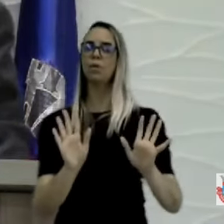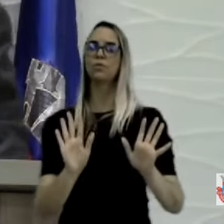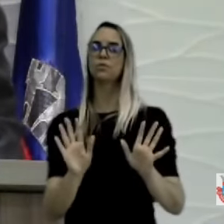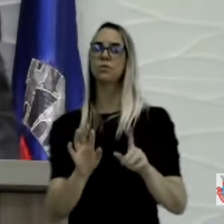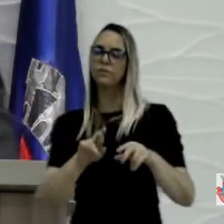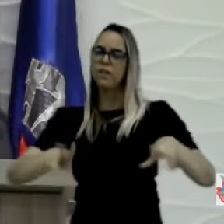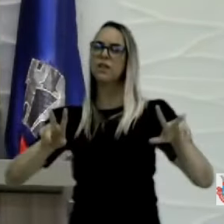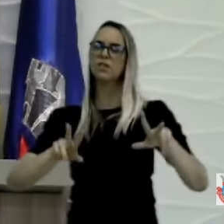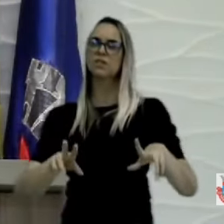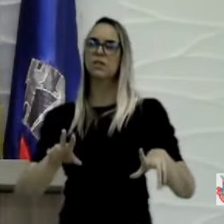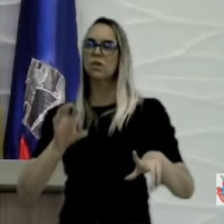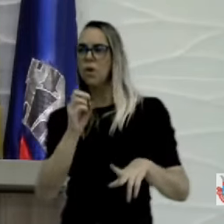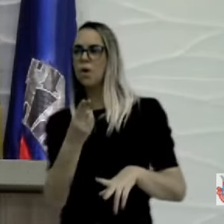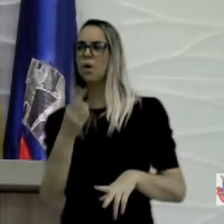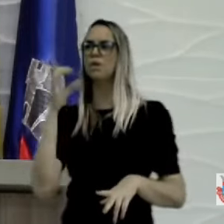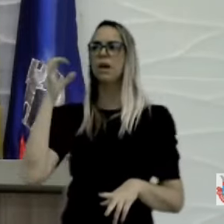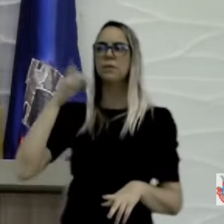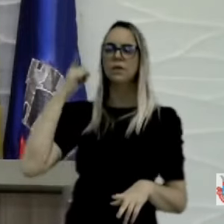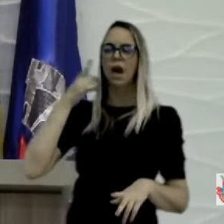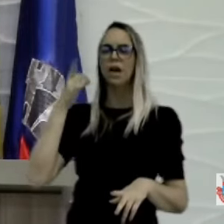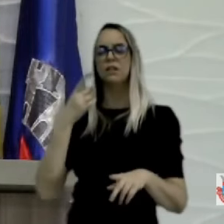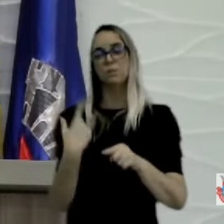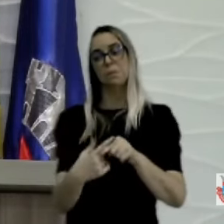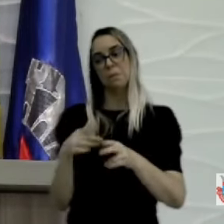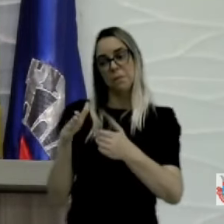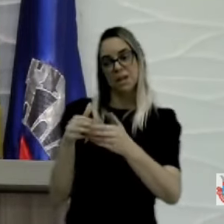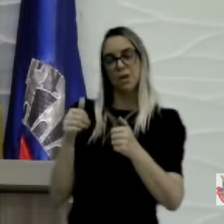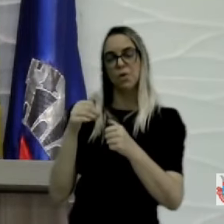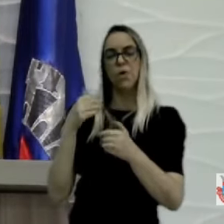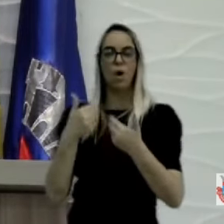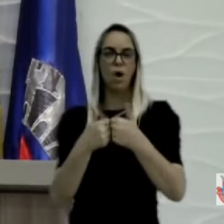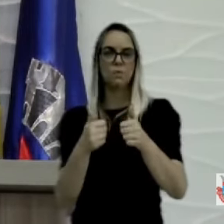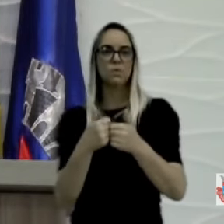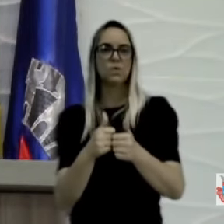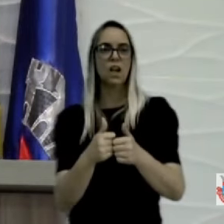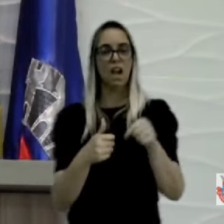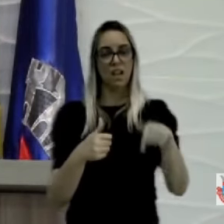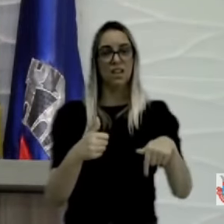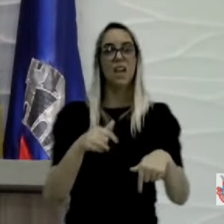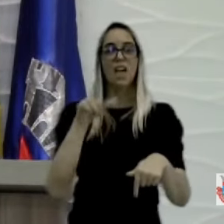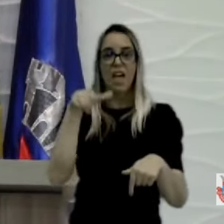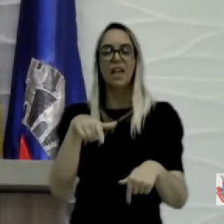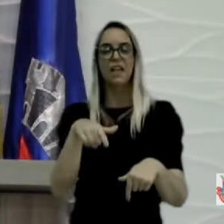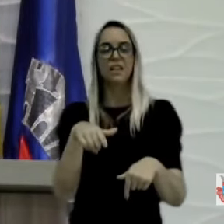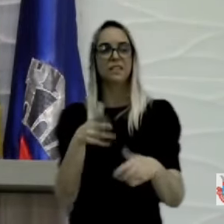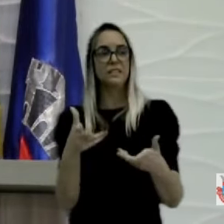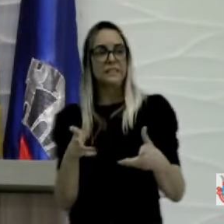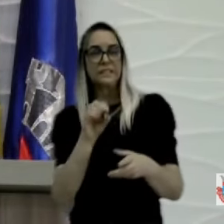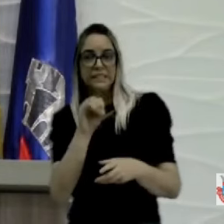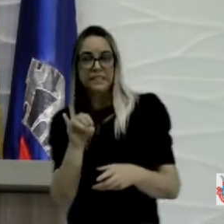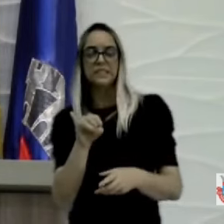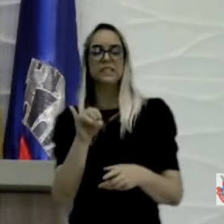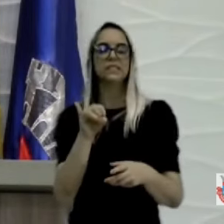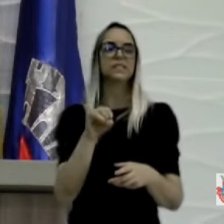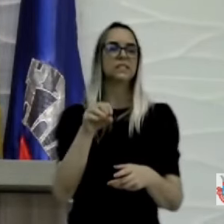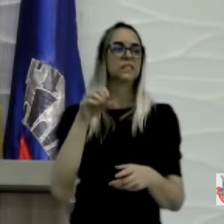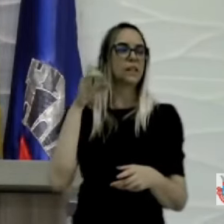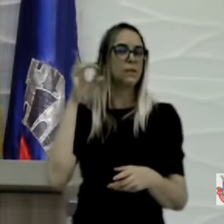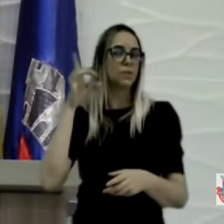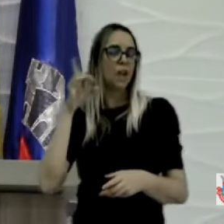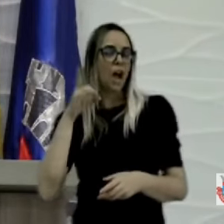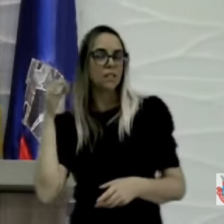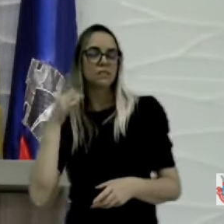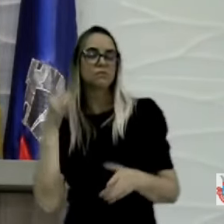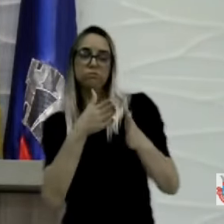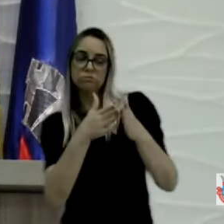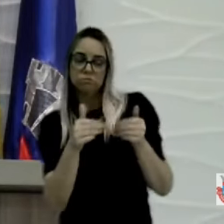pouco a deputada quando solicitou o ônibus, porque aqui é assim. Quando a deputada solicita, reivindica, eles falam.